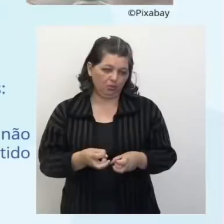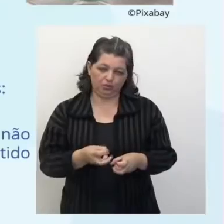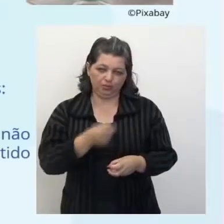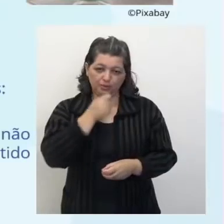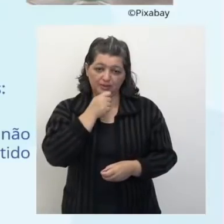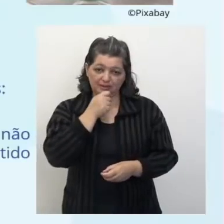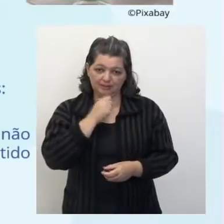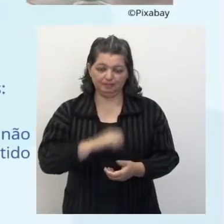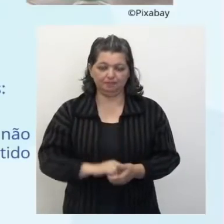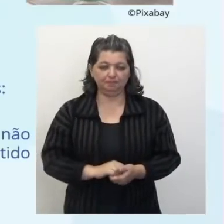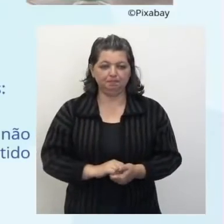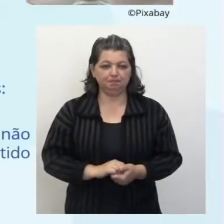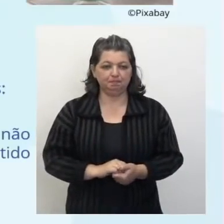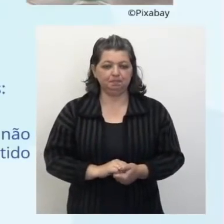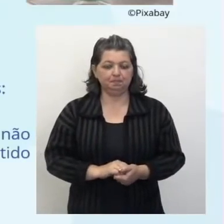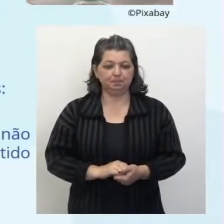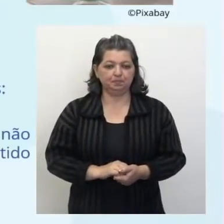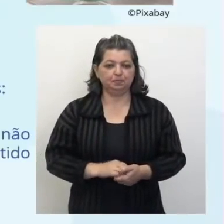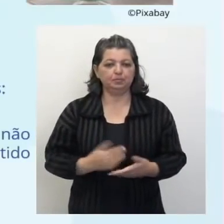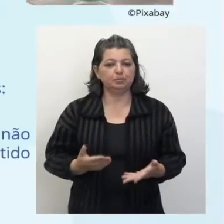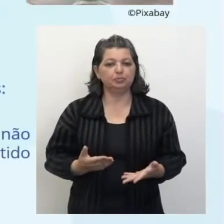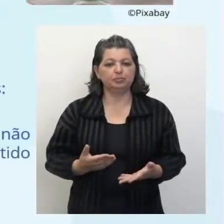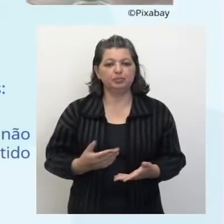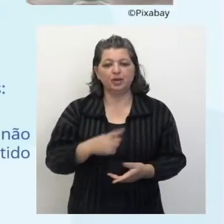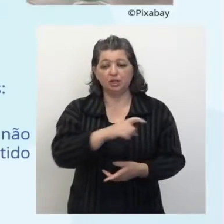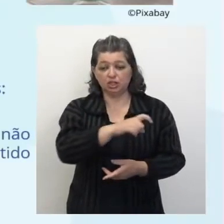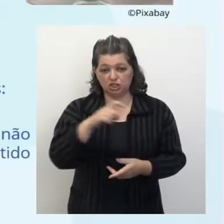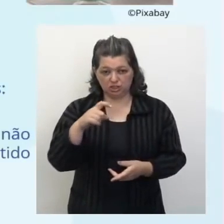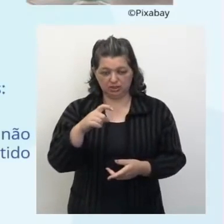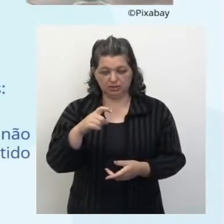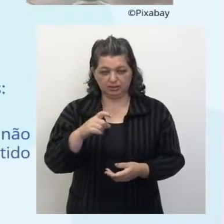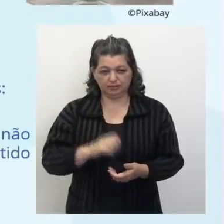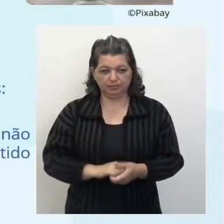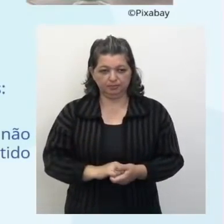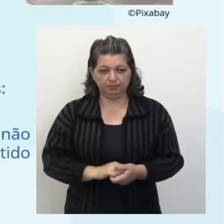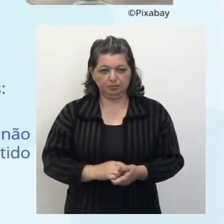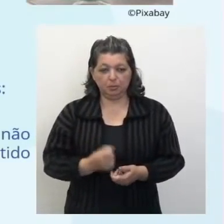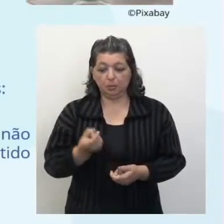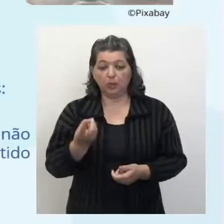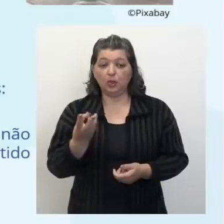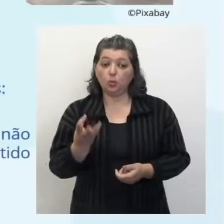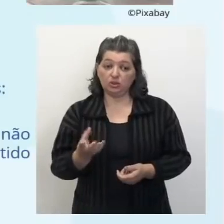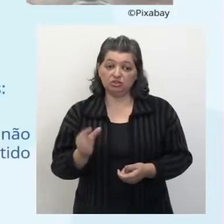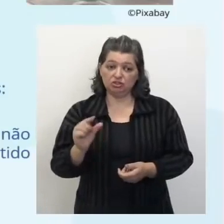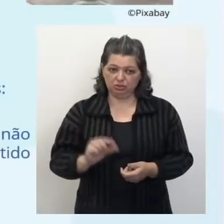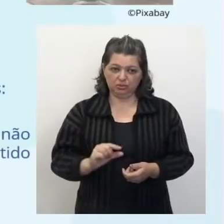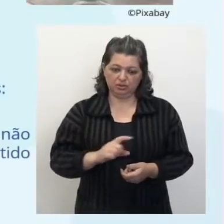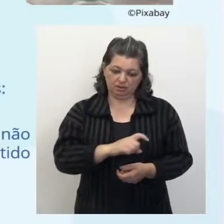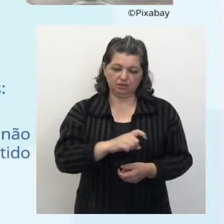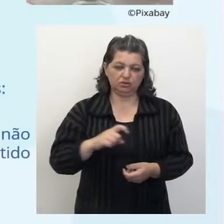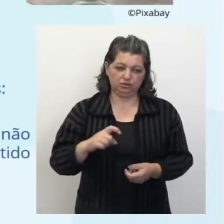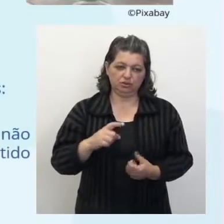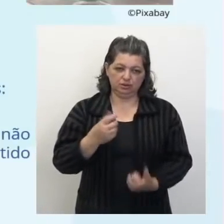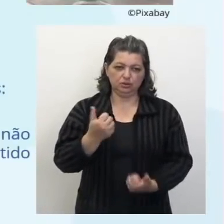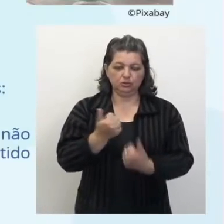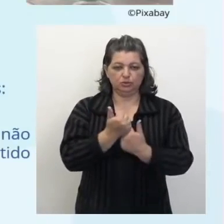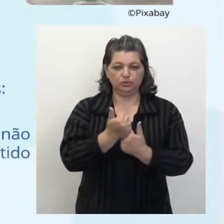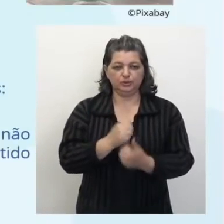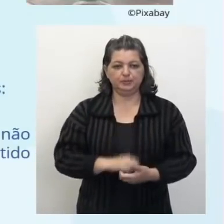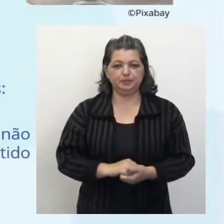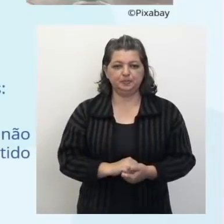base, ela é utilizada para todo tipo de equação. E é extremamente importante, né, Viviane? Tá? Sim. Beleza, então, tá?